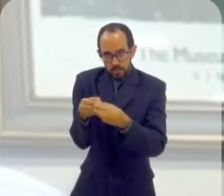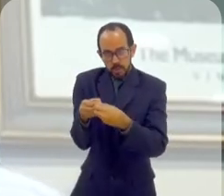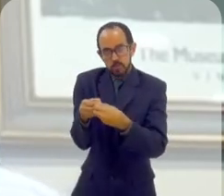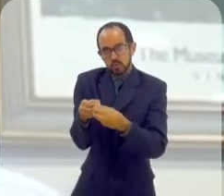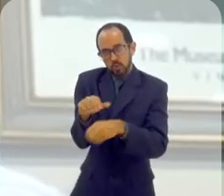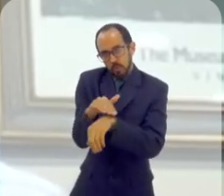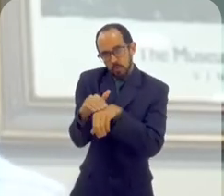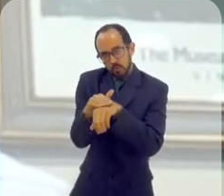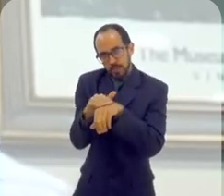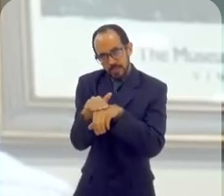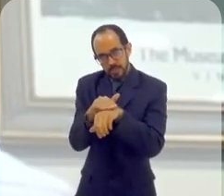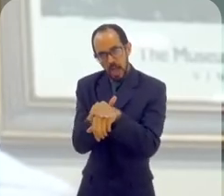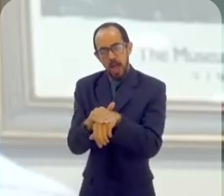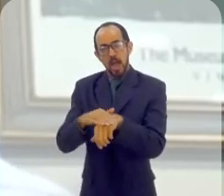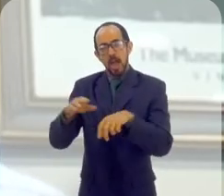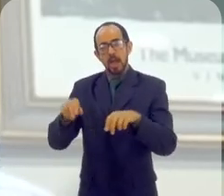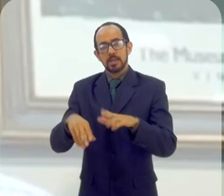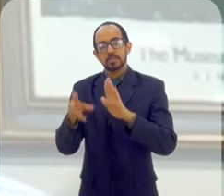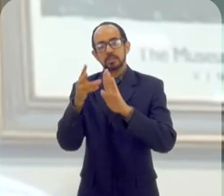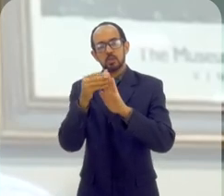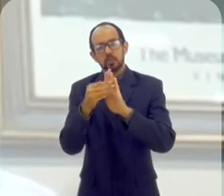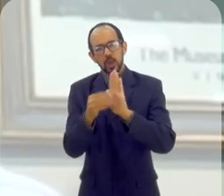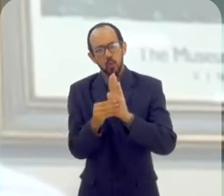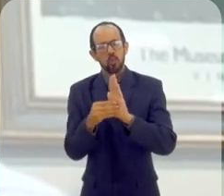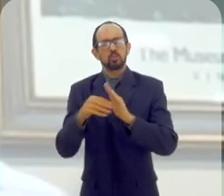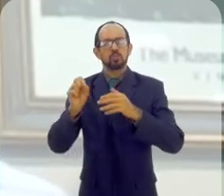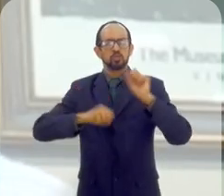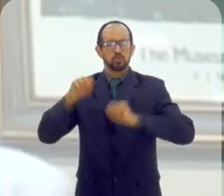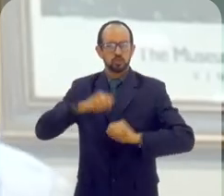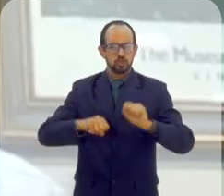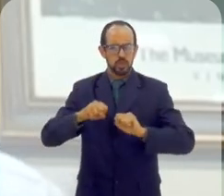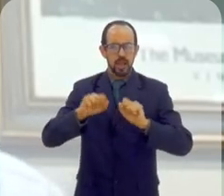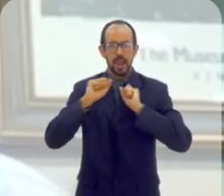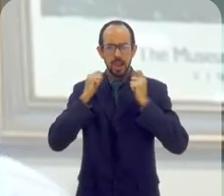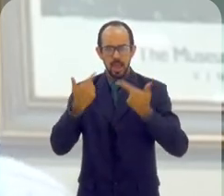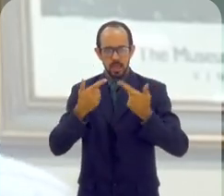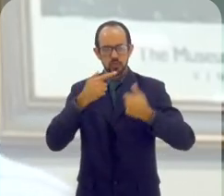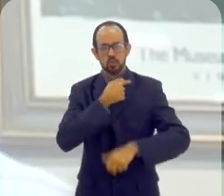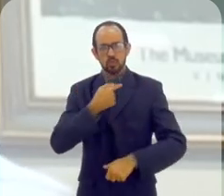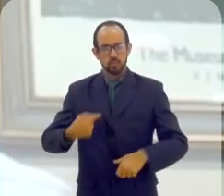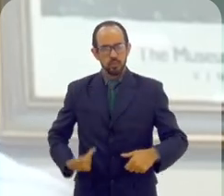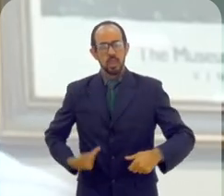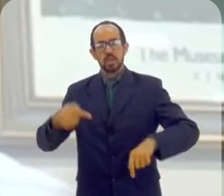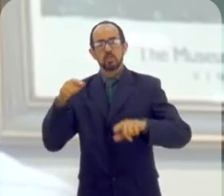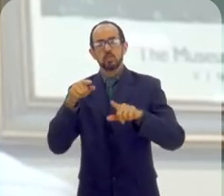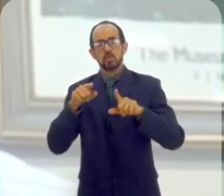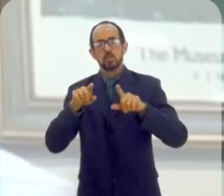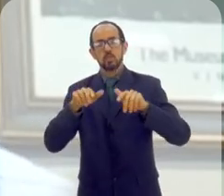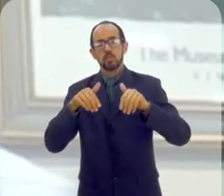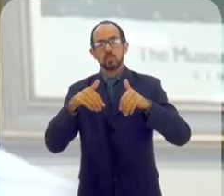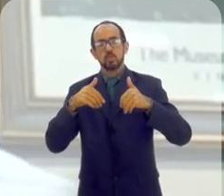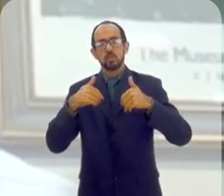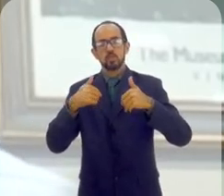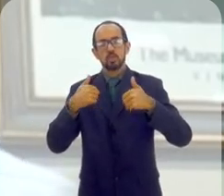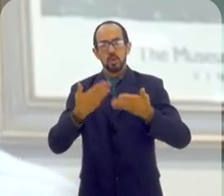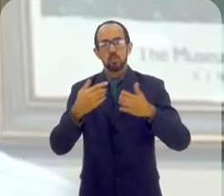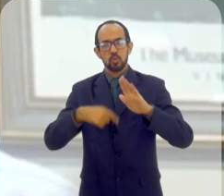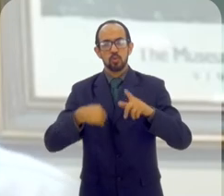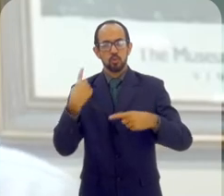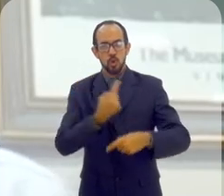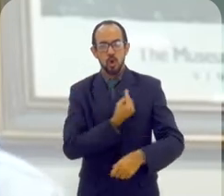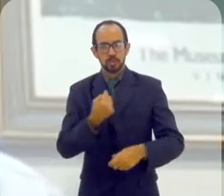aproximou começou a trazer essa pauta da indústria para alérgico para o governador E começamos a conversar então